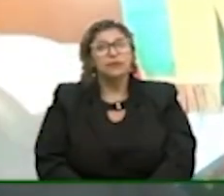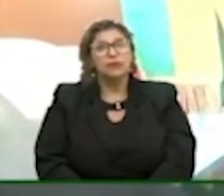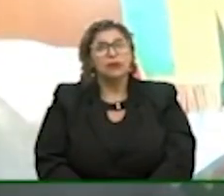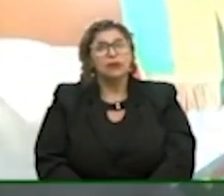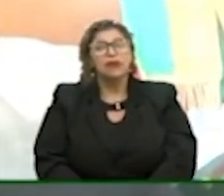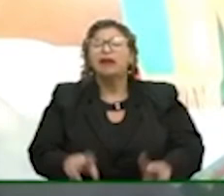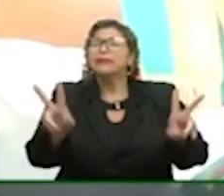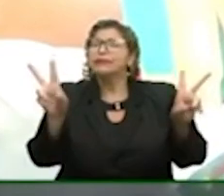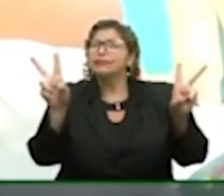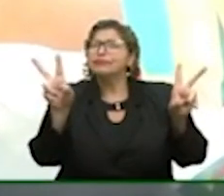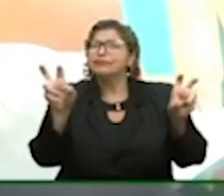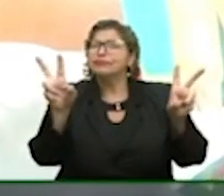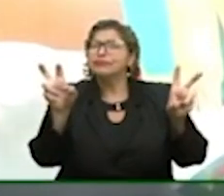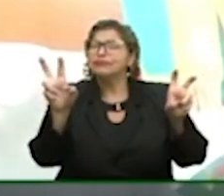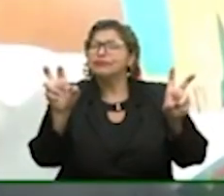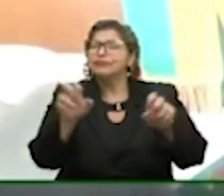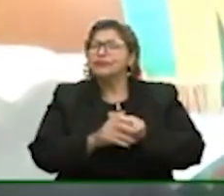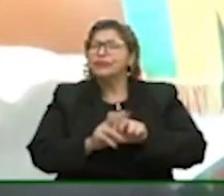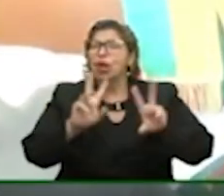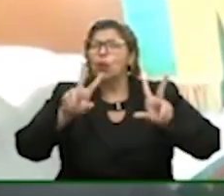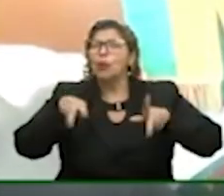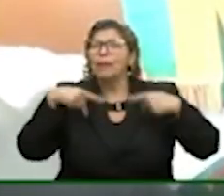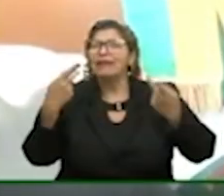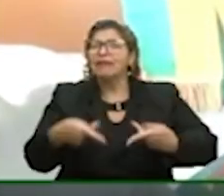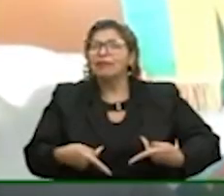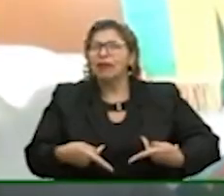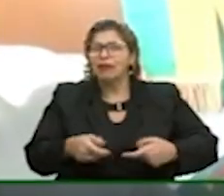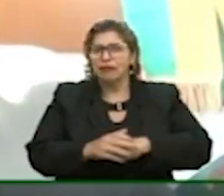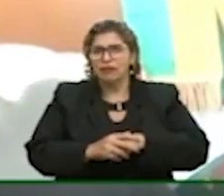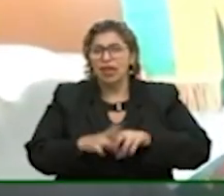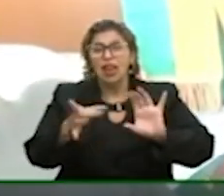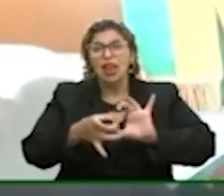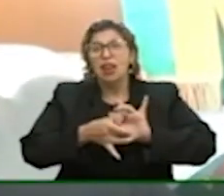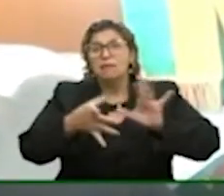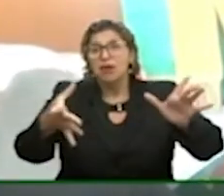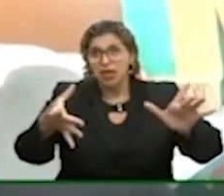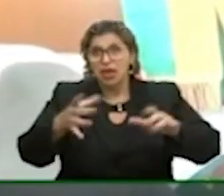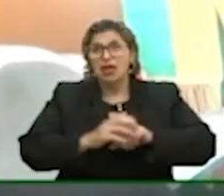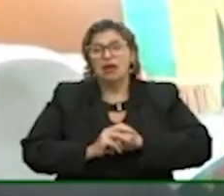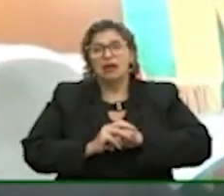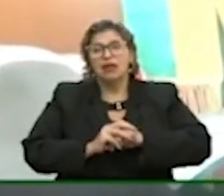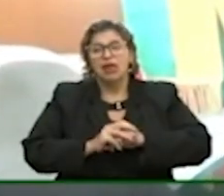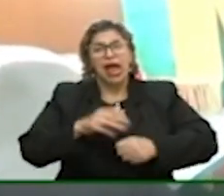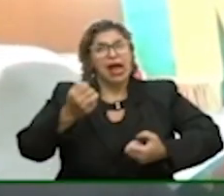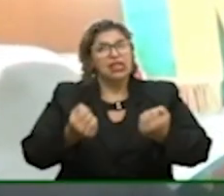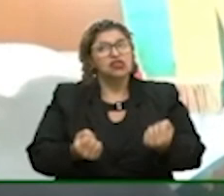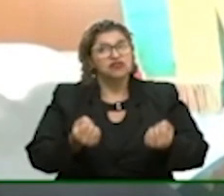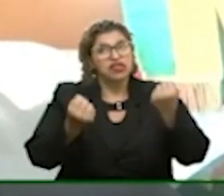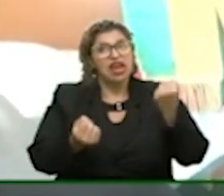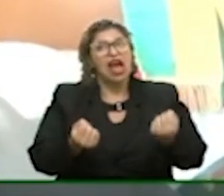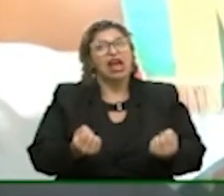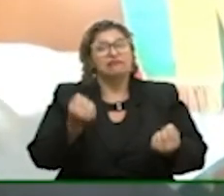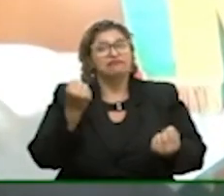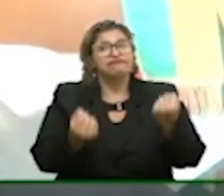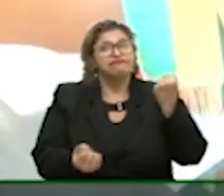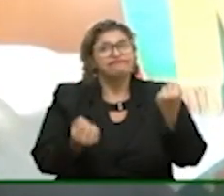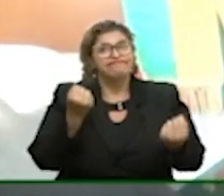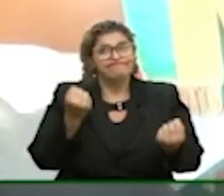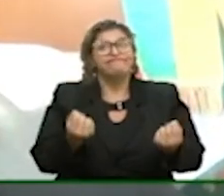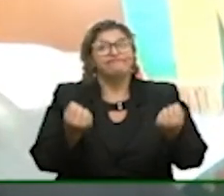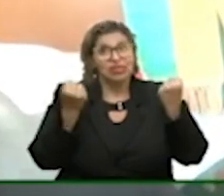A questão aqui é humanitária. Liberar as atividades físicas é uma questão de saúde